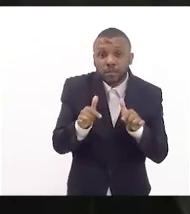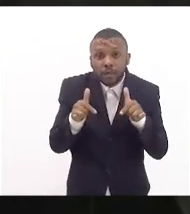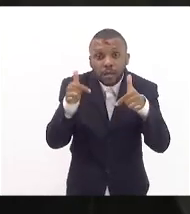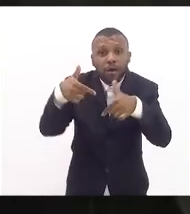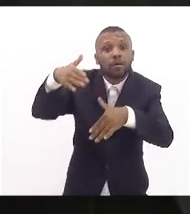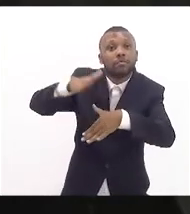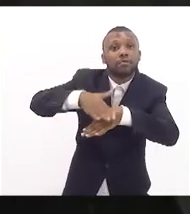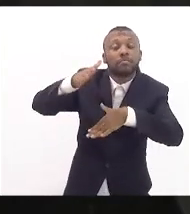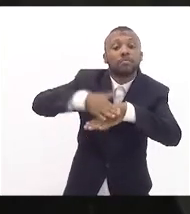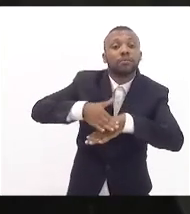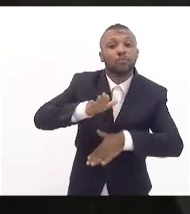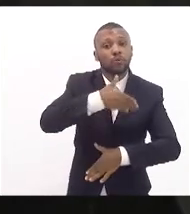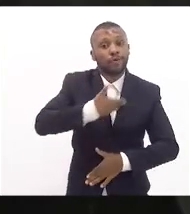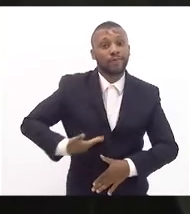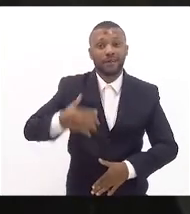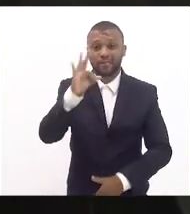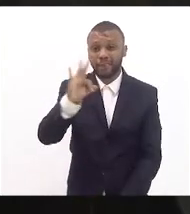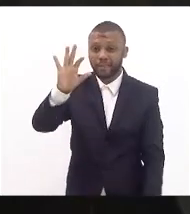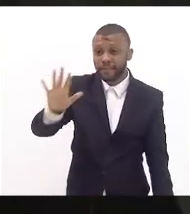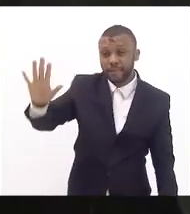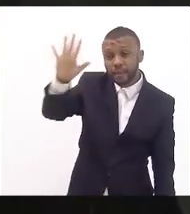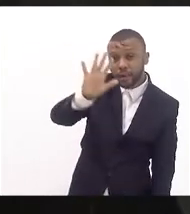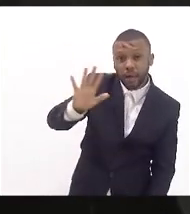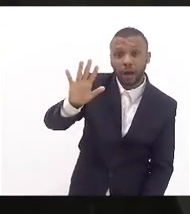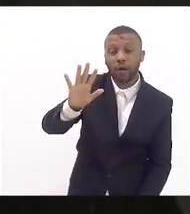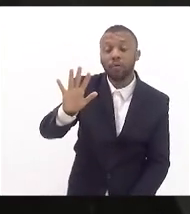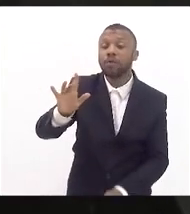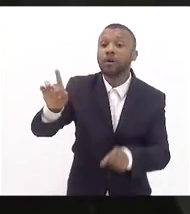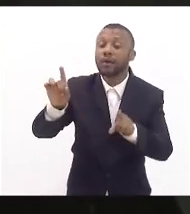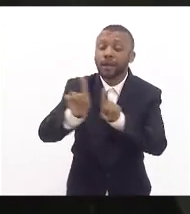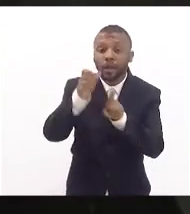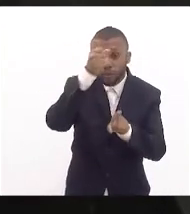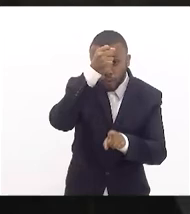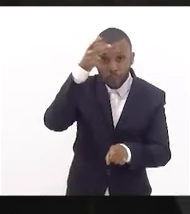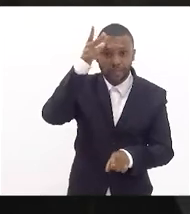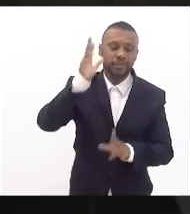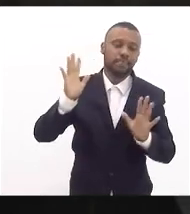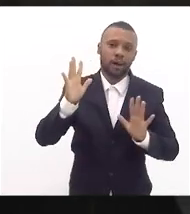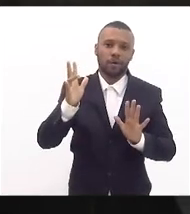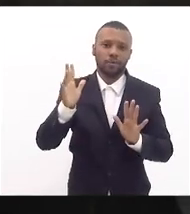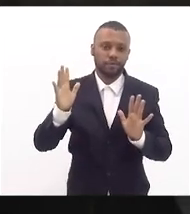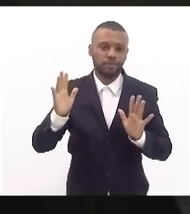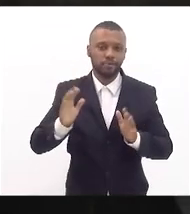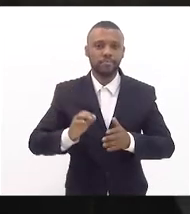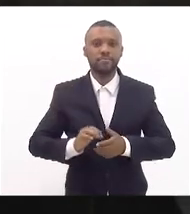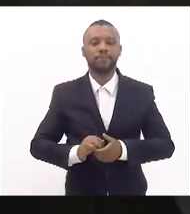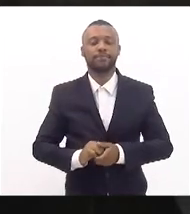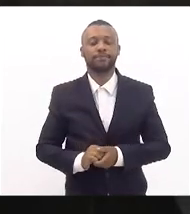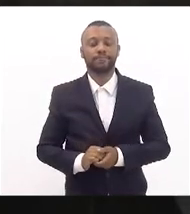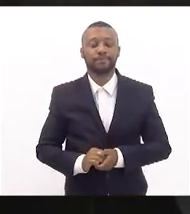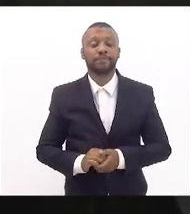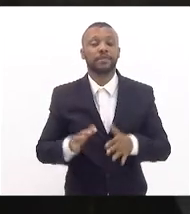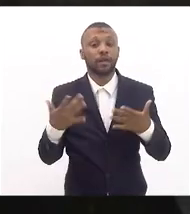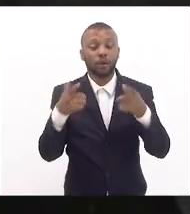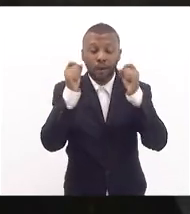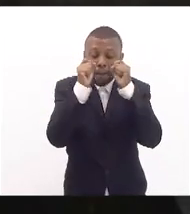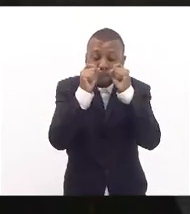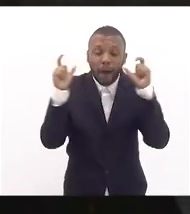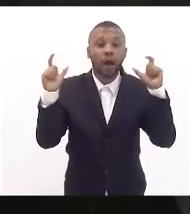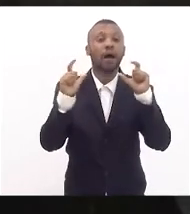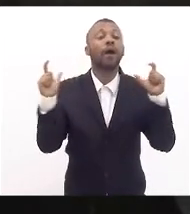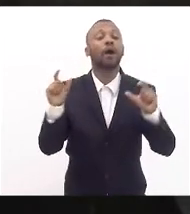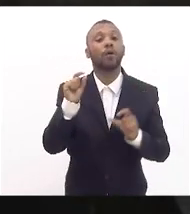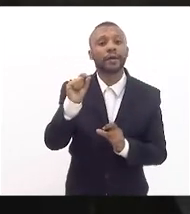poder executivo municipal. Então, o que eu quero alertar é que